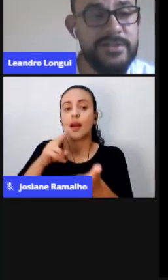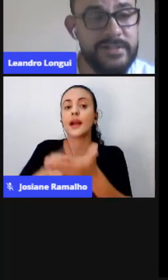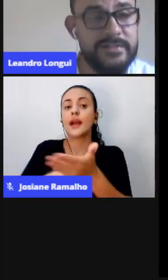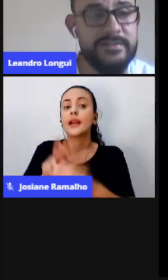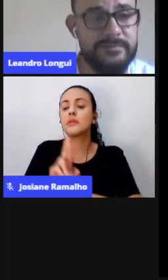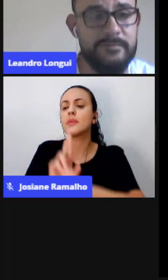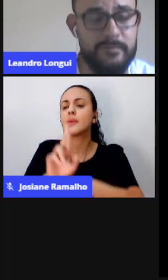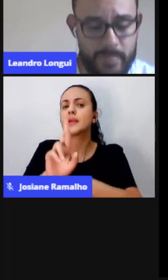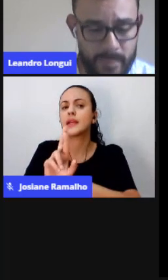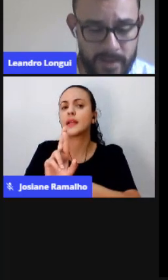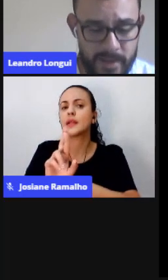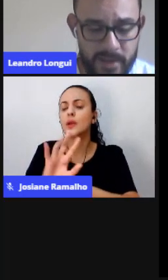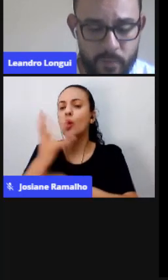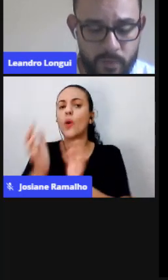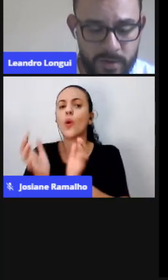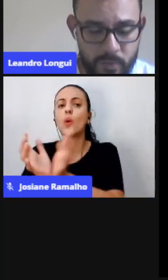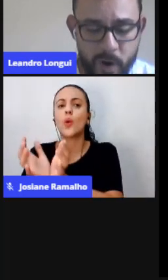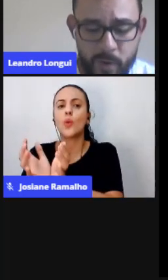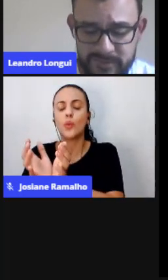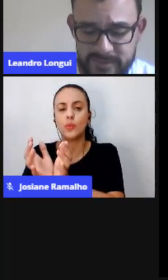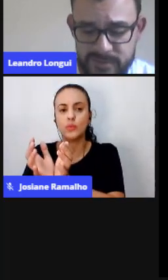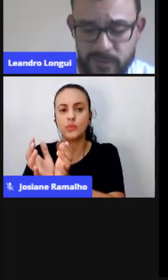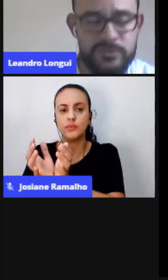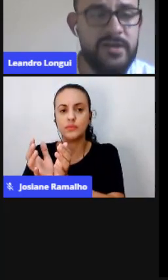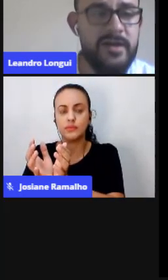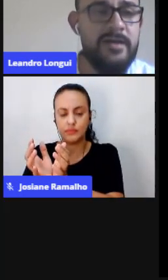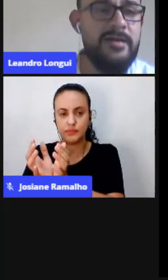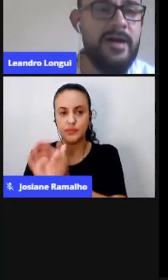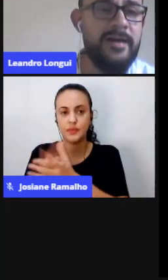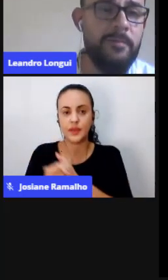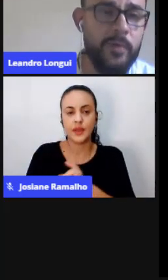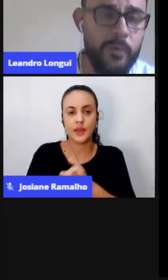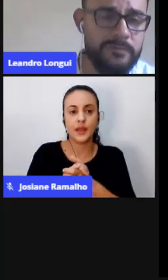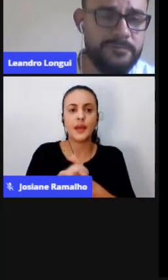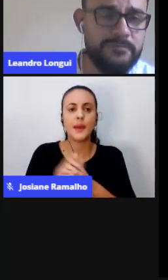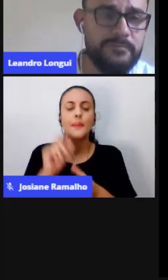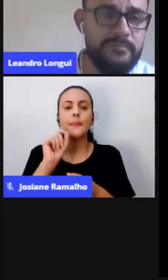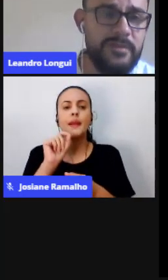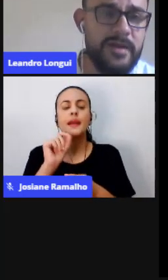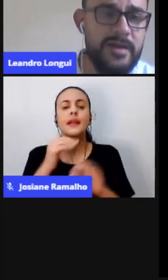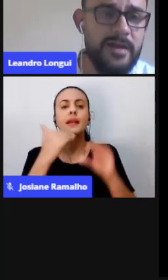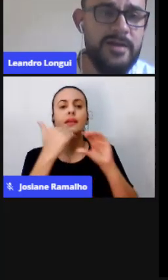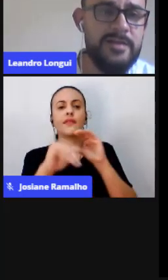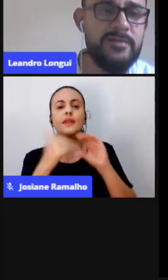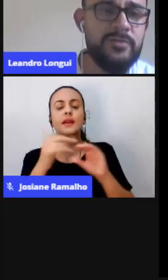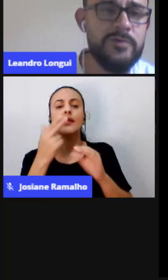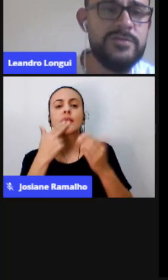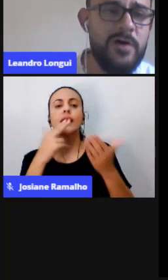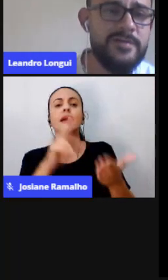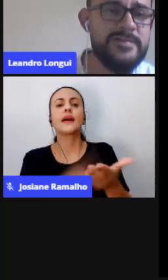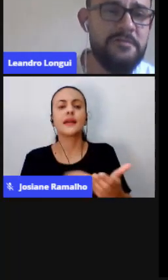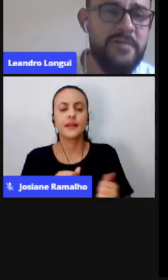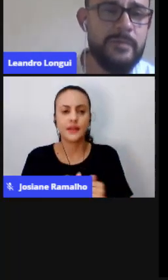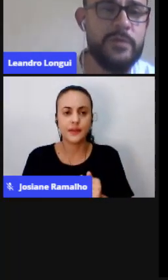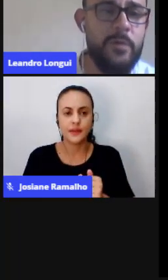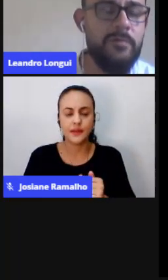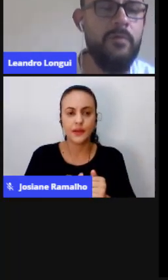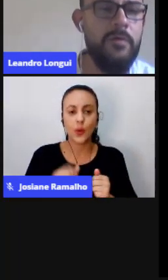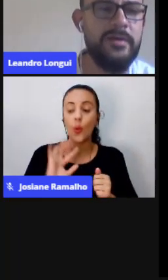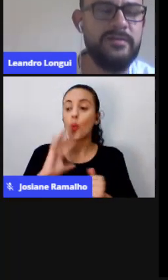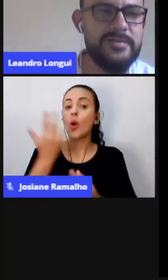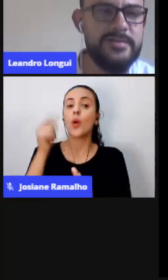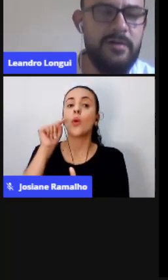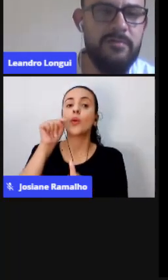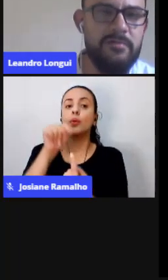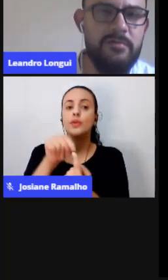carta se destina? E qual a intenção de quem a elaborou? Né? Se todos nós escrevemos